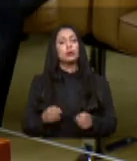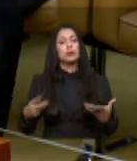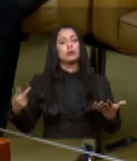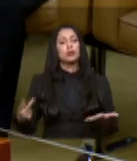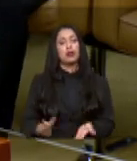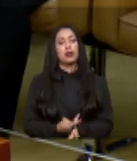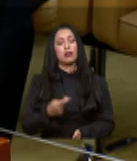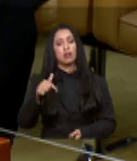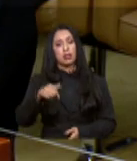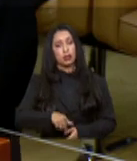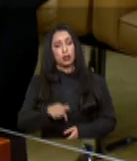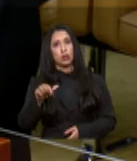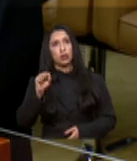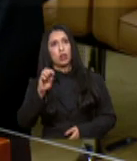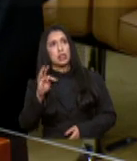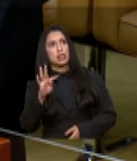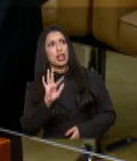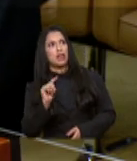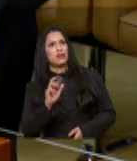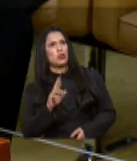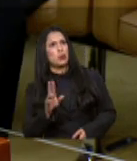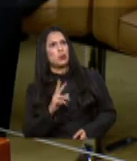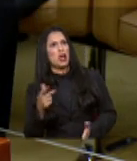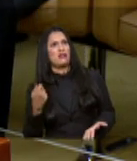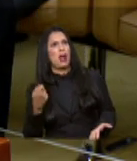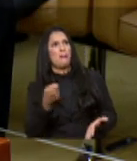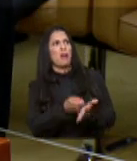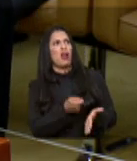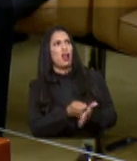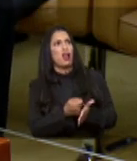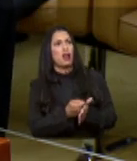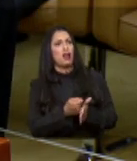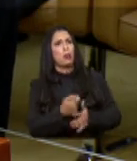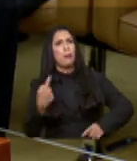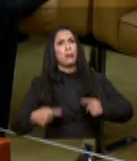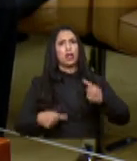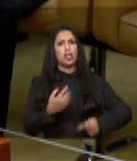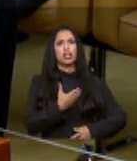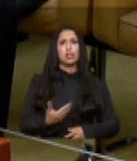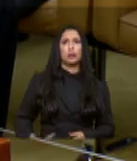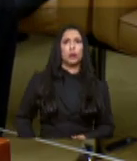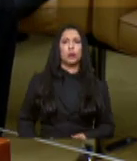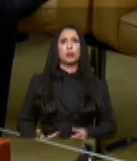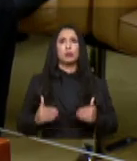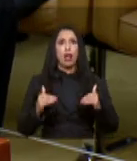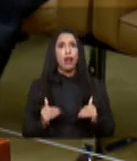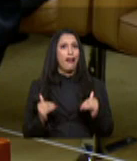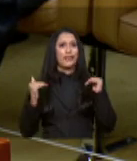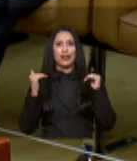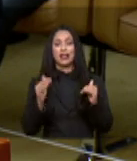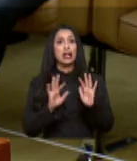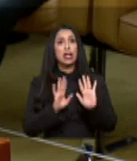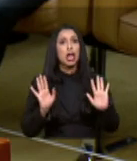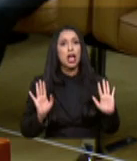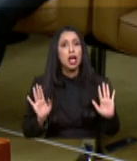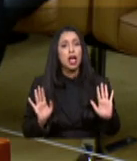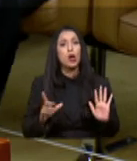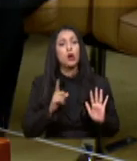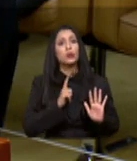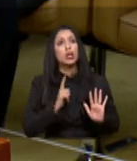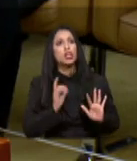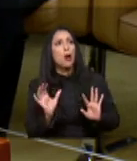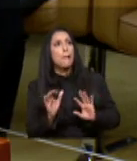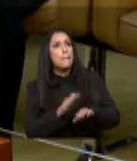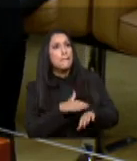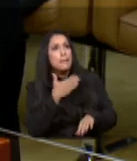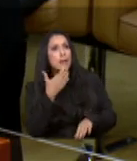Suprema Corte não é brigar pelo avanço nas políticas públicas, não é buscar aprimorar